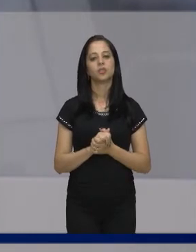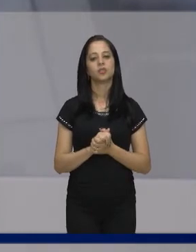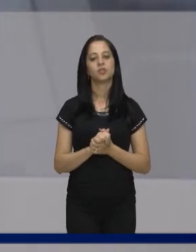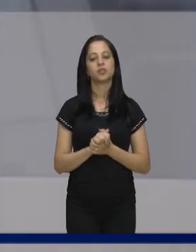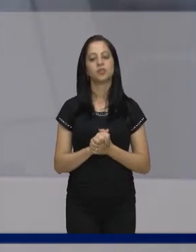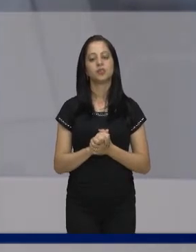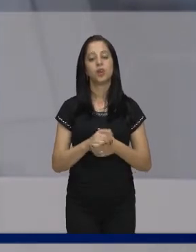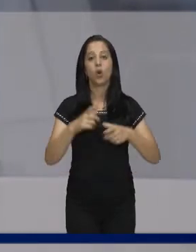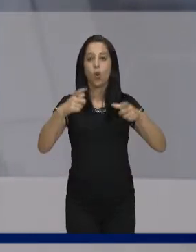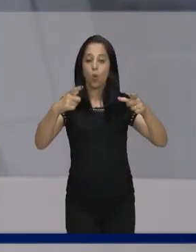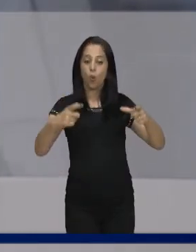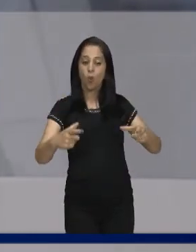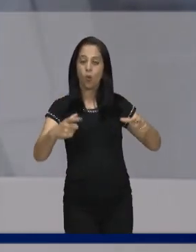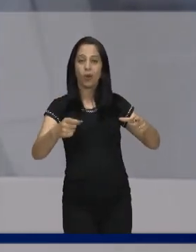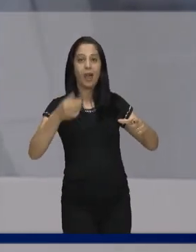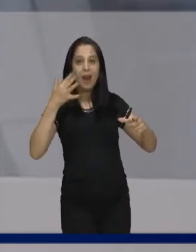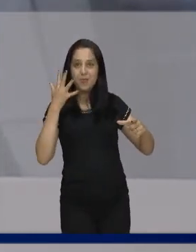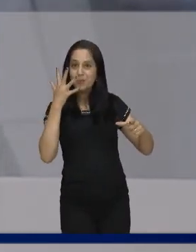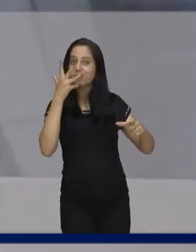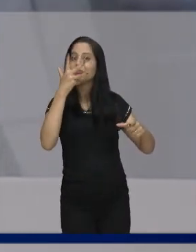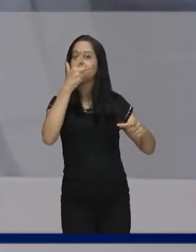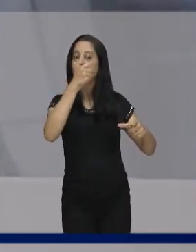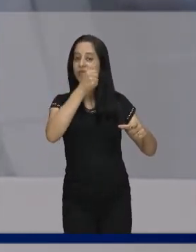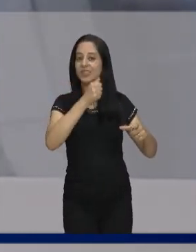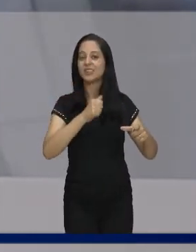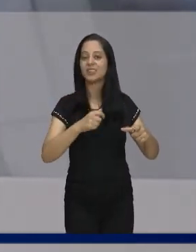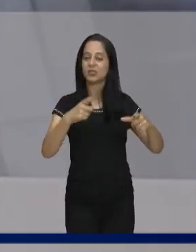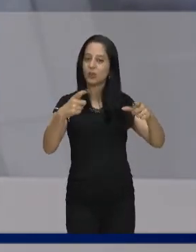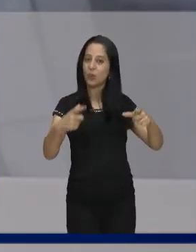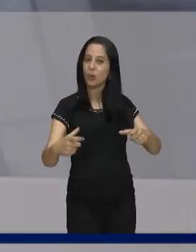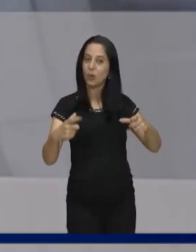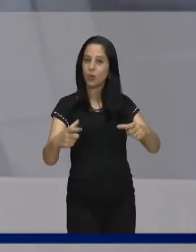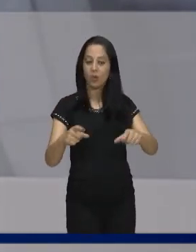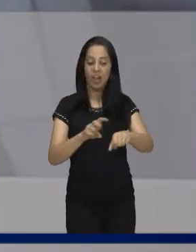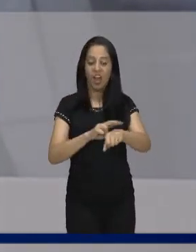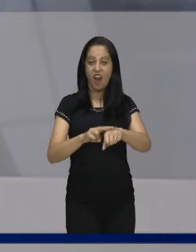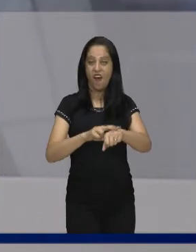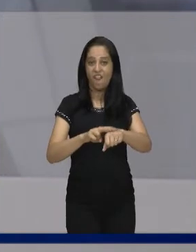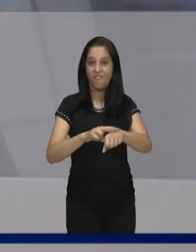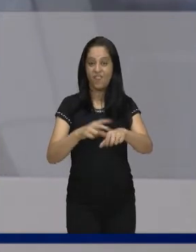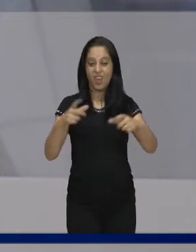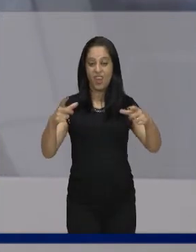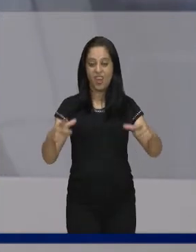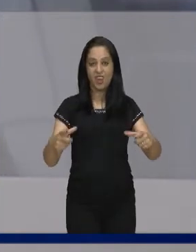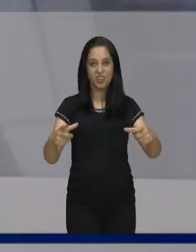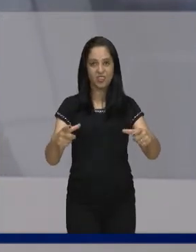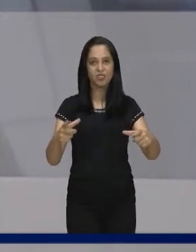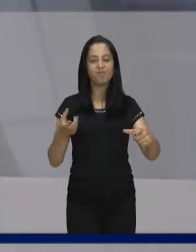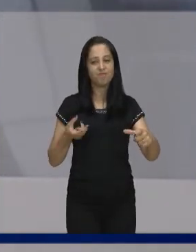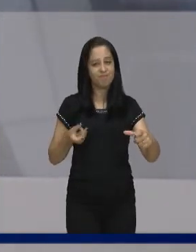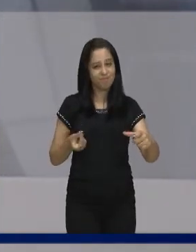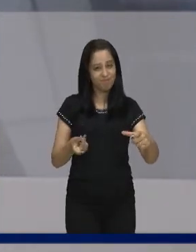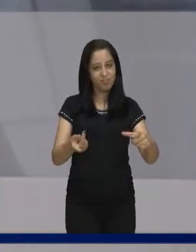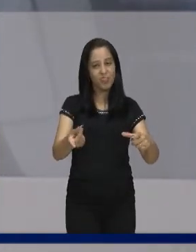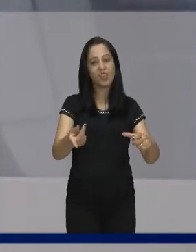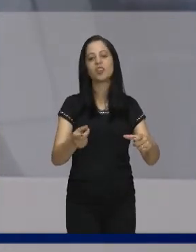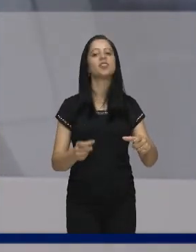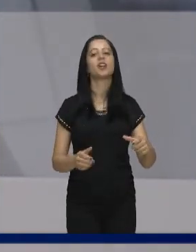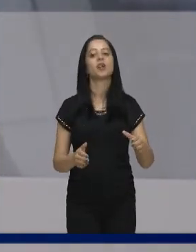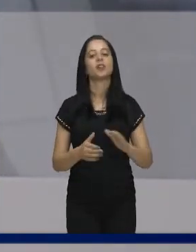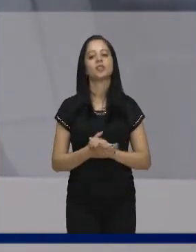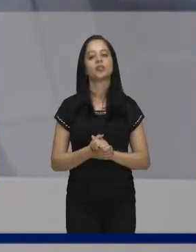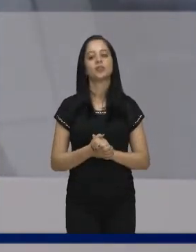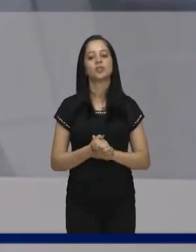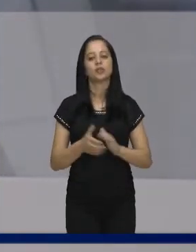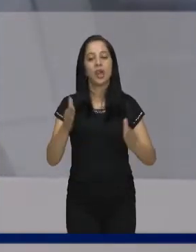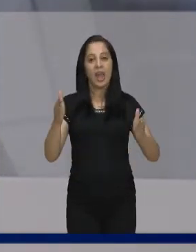muito bonita daqui de São José dos Campos. É aquela área verde de preservação permanente que fica entre